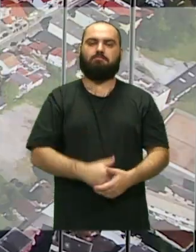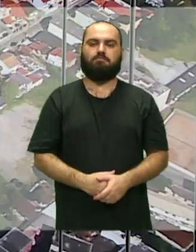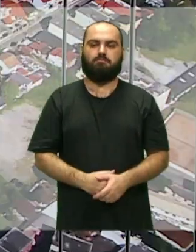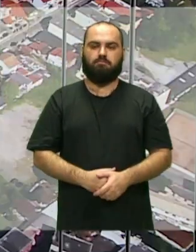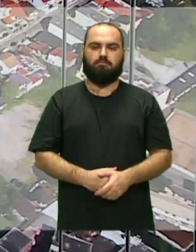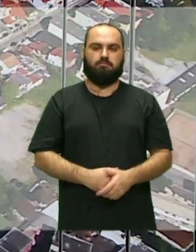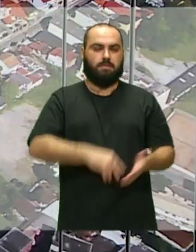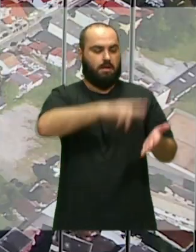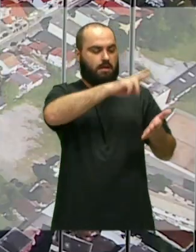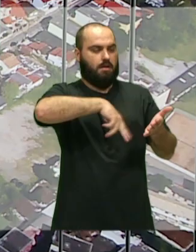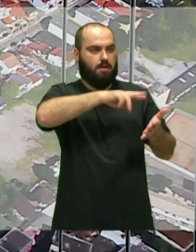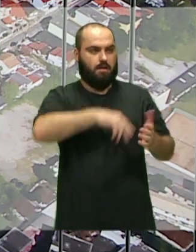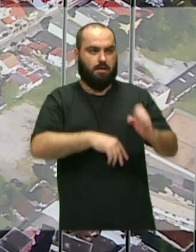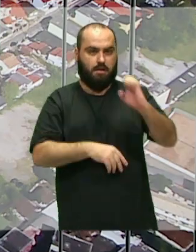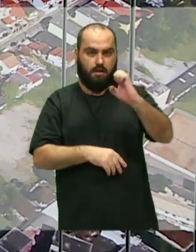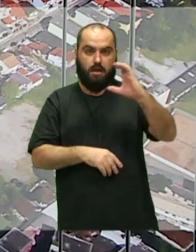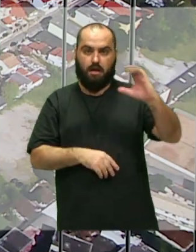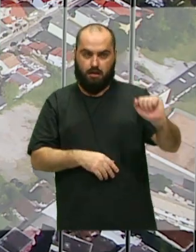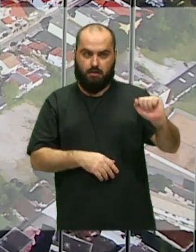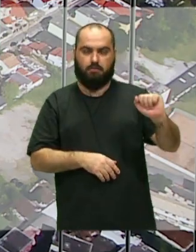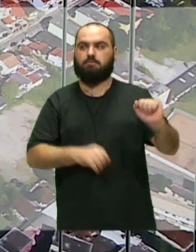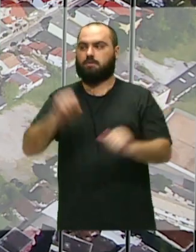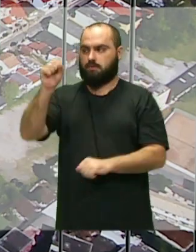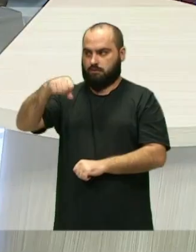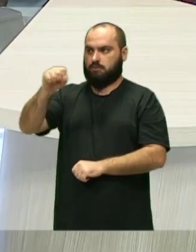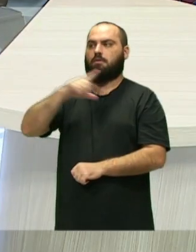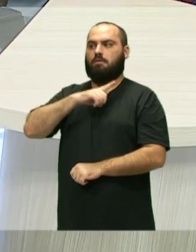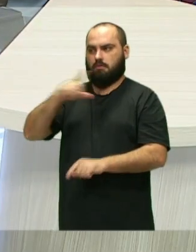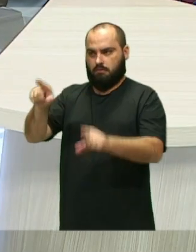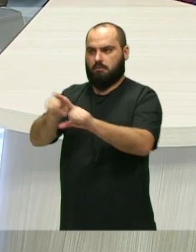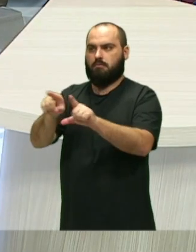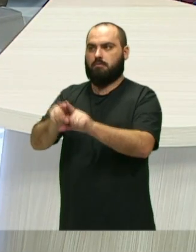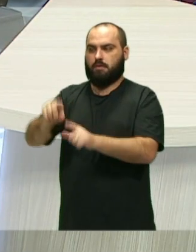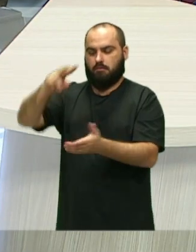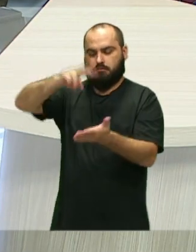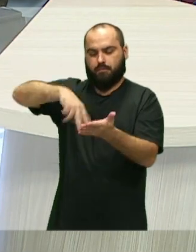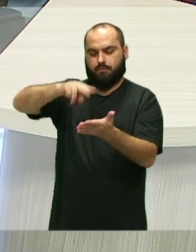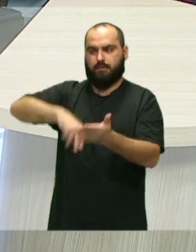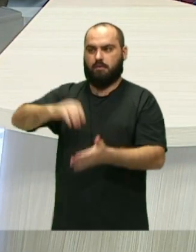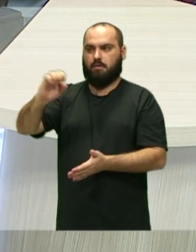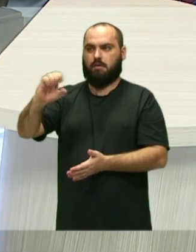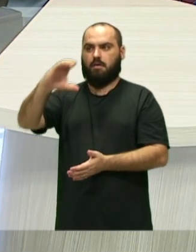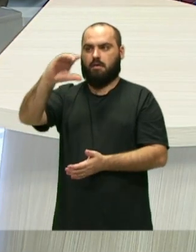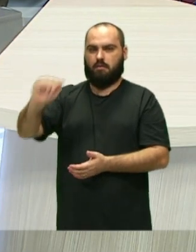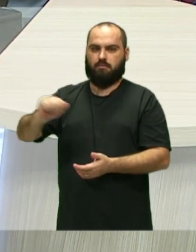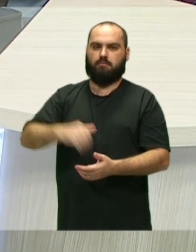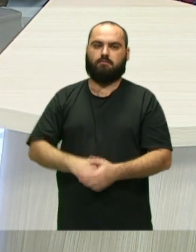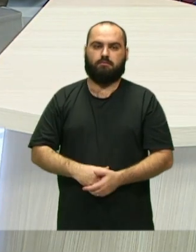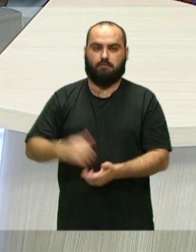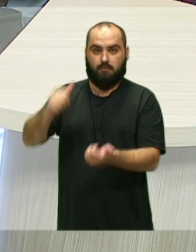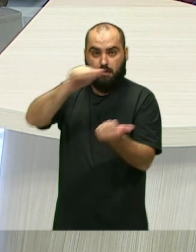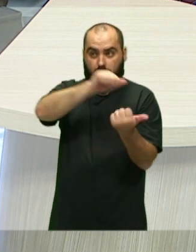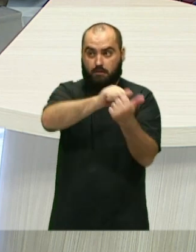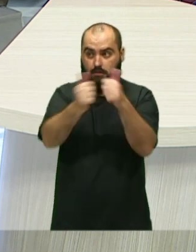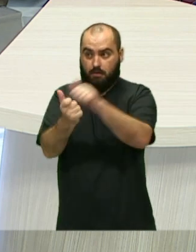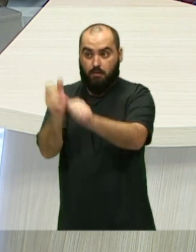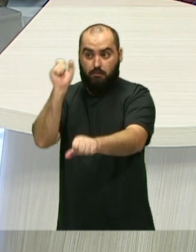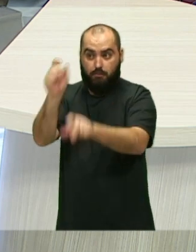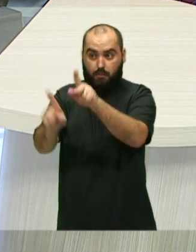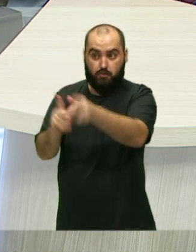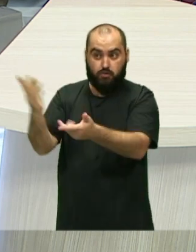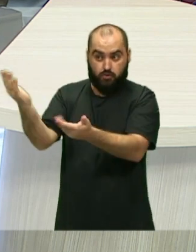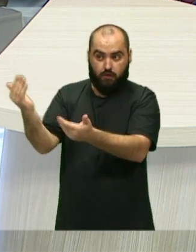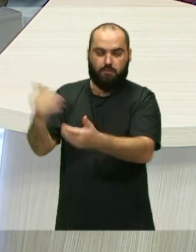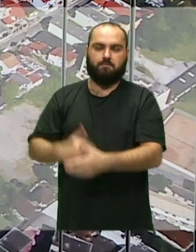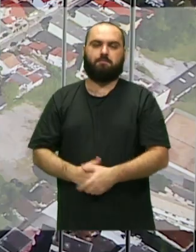a leitura do ECA também que é o Estatuto da Criança e Adolescente né exatamente a leitura do ECA Bem lembrado uma adaptação também para o público mais